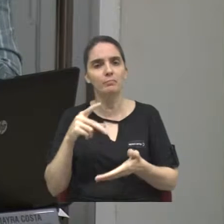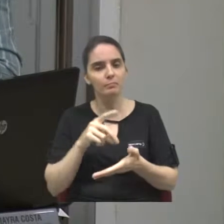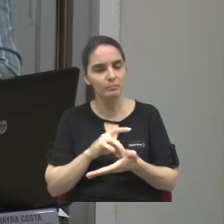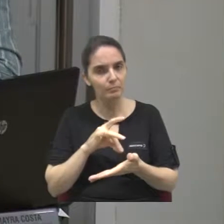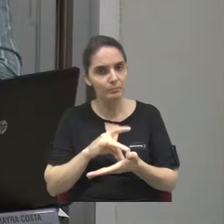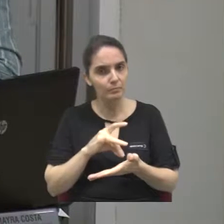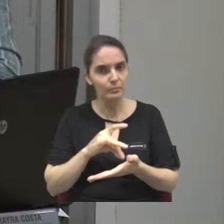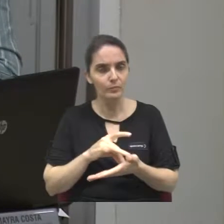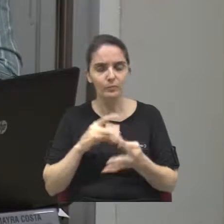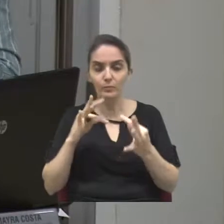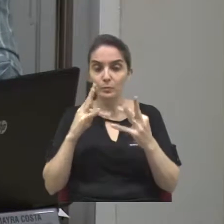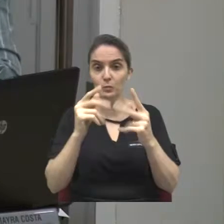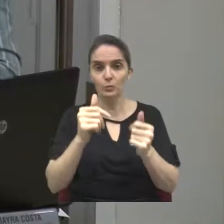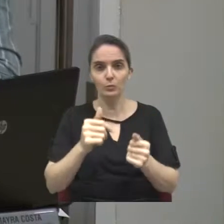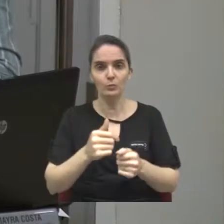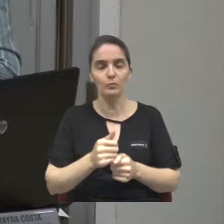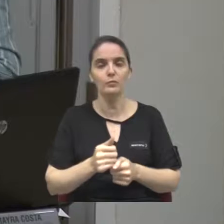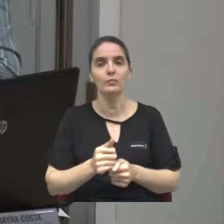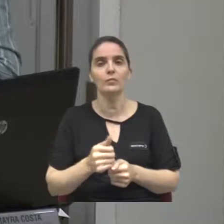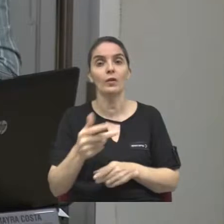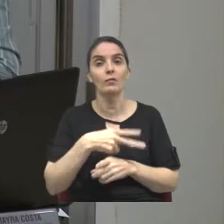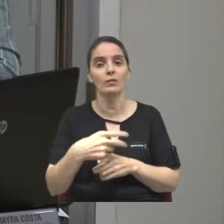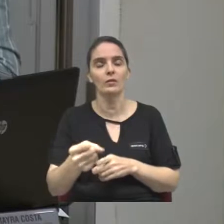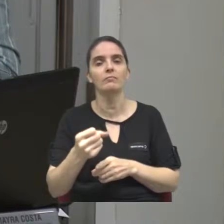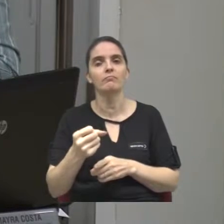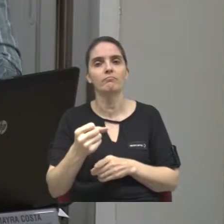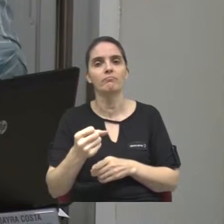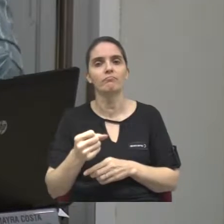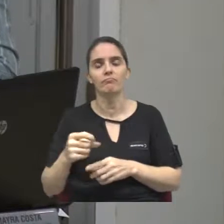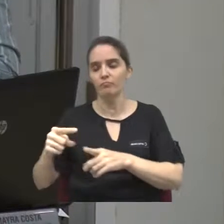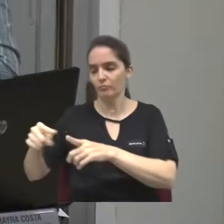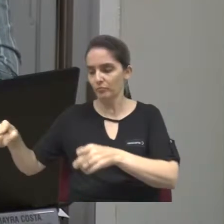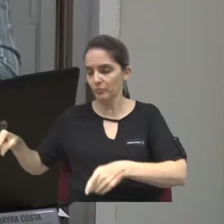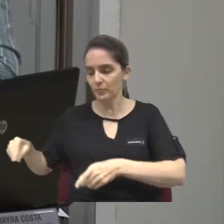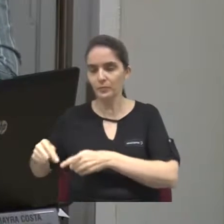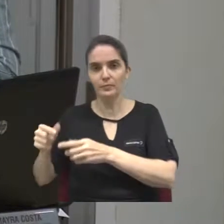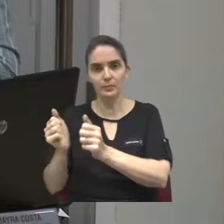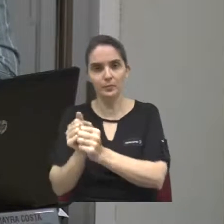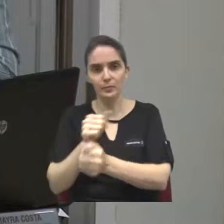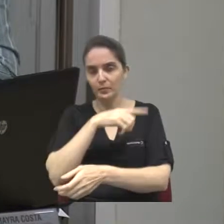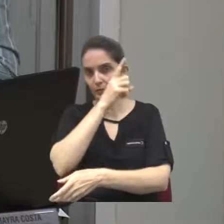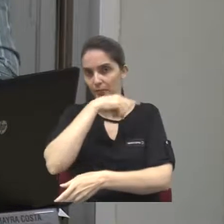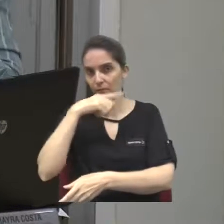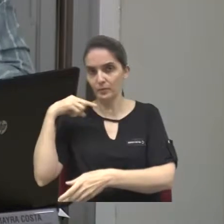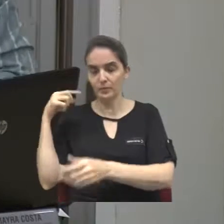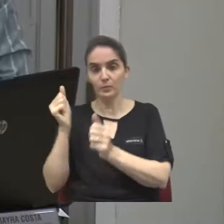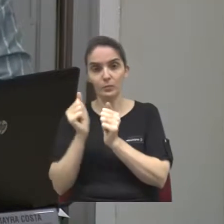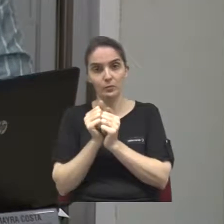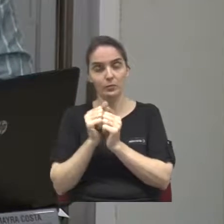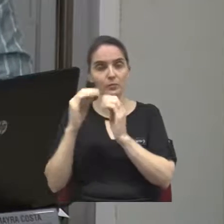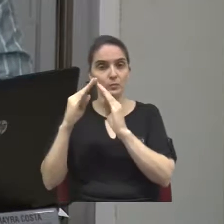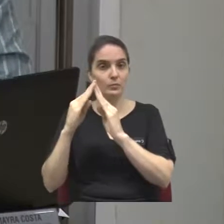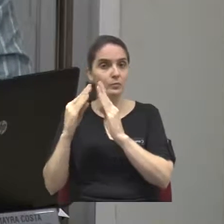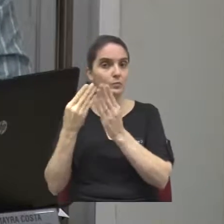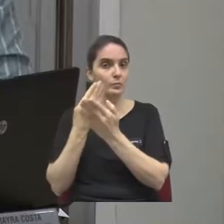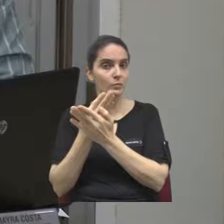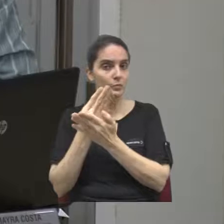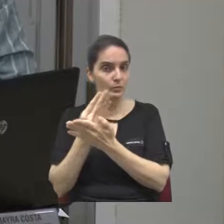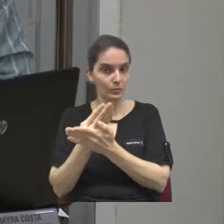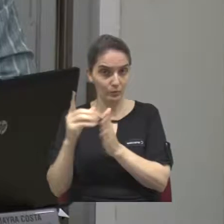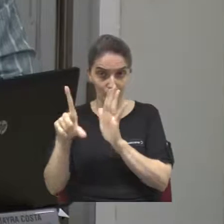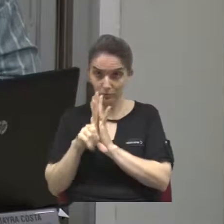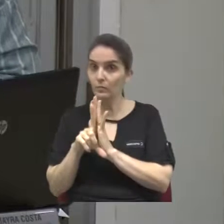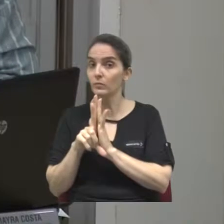quando eu falo a gente, o meu gabinete comigo, e junto com a Escola Legislativa, que eu não posso deixar de citar em